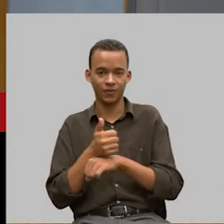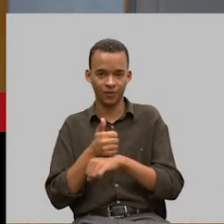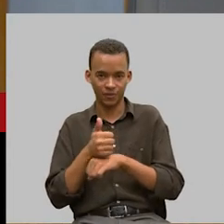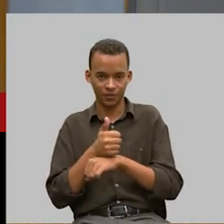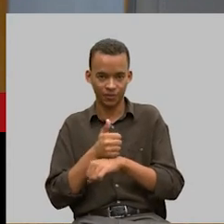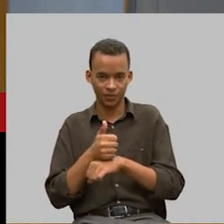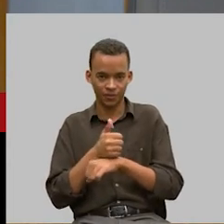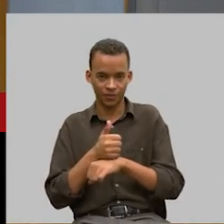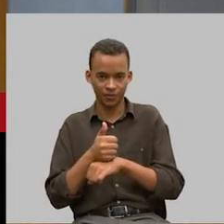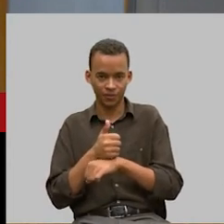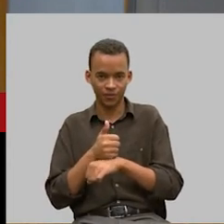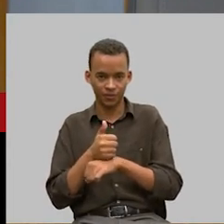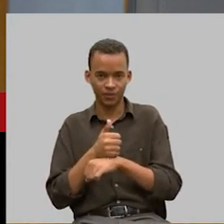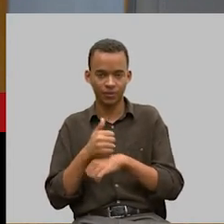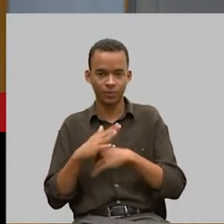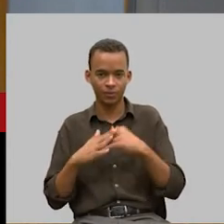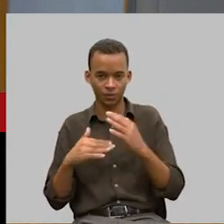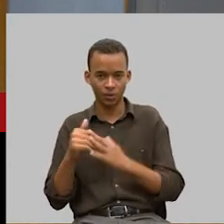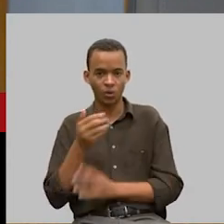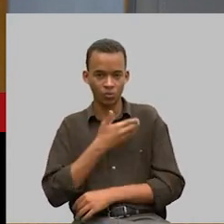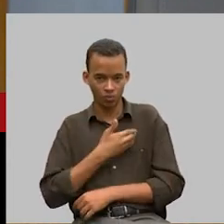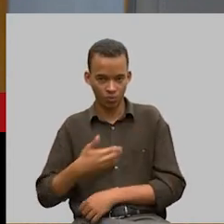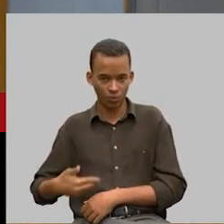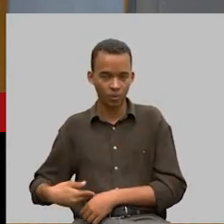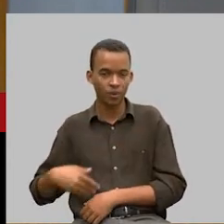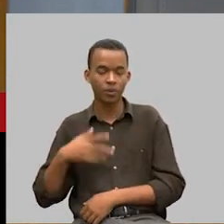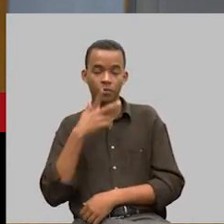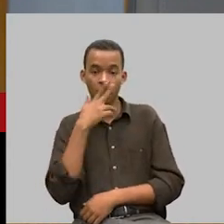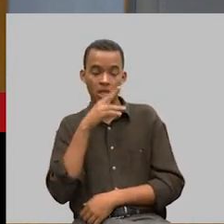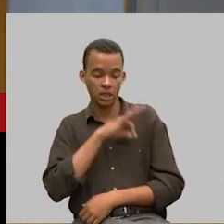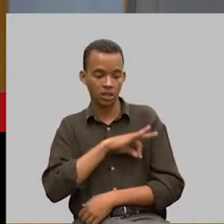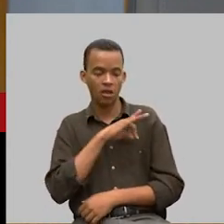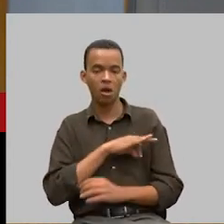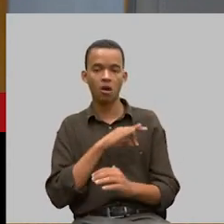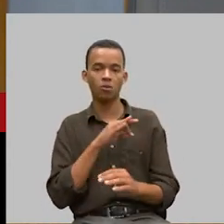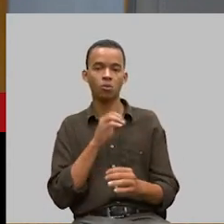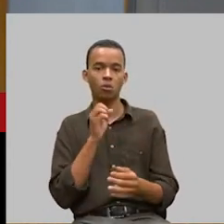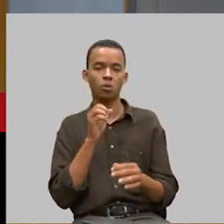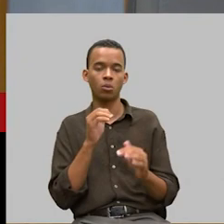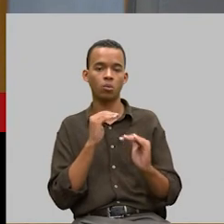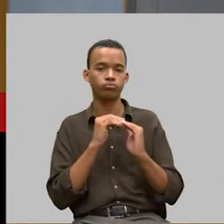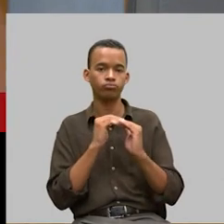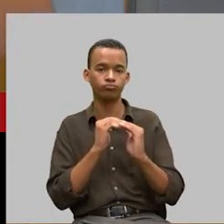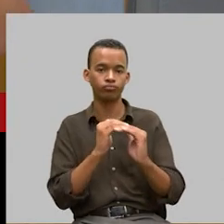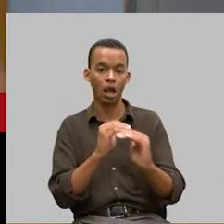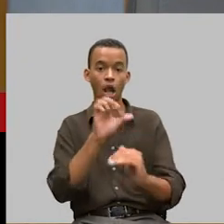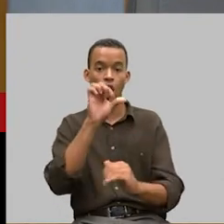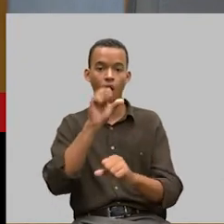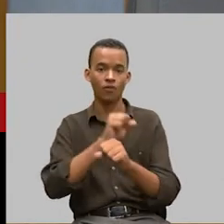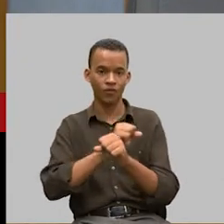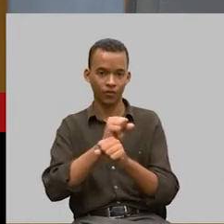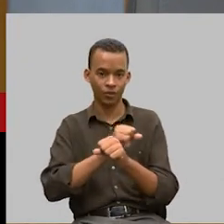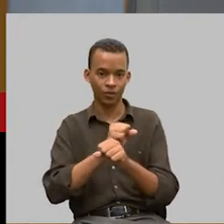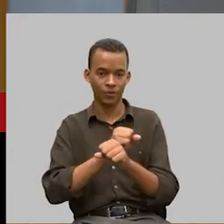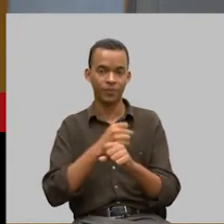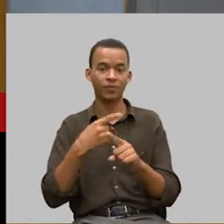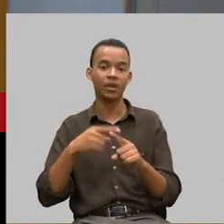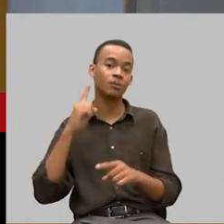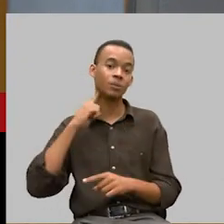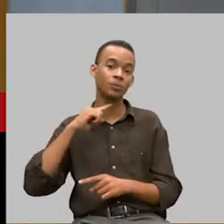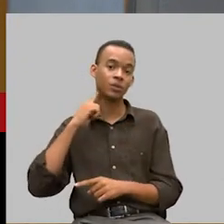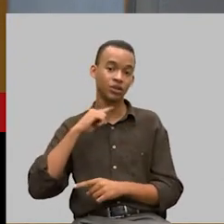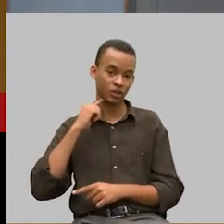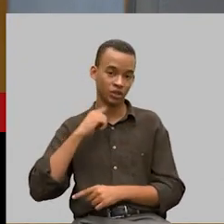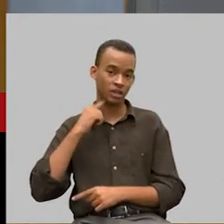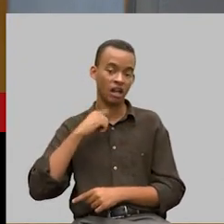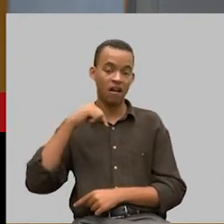tem um salário muito bacana né Minas Gerais acho que é o penúltimo estado no ranking do Brasil inteiro e